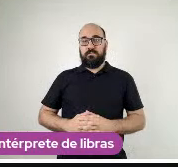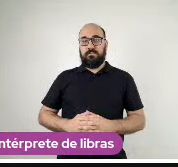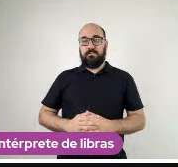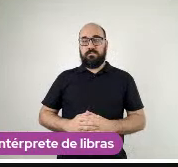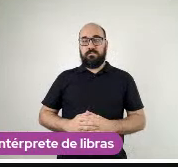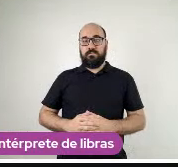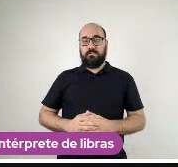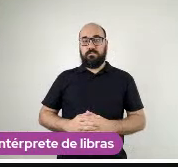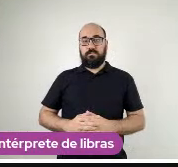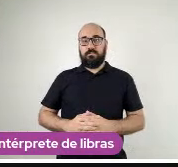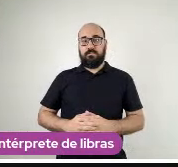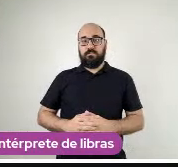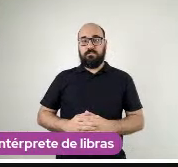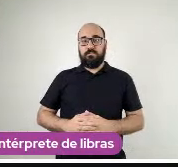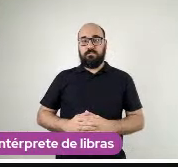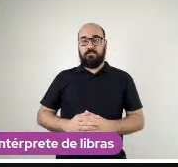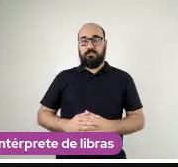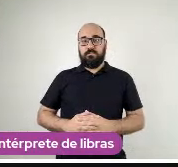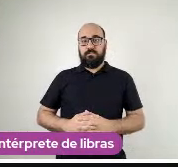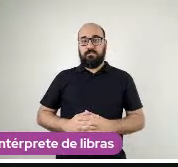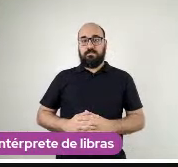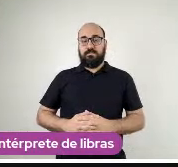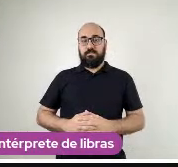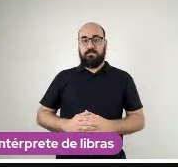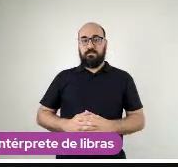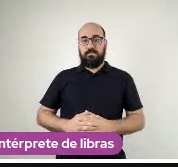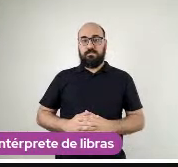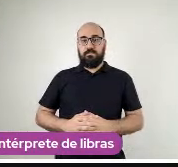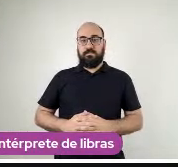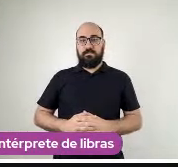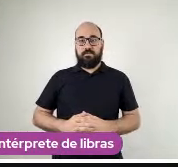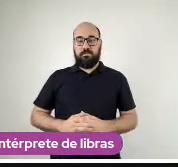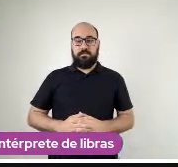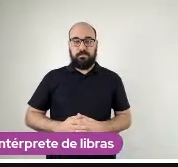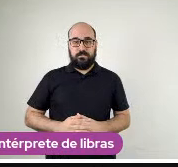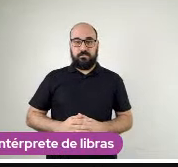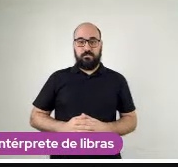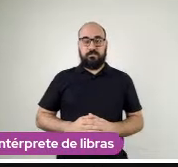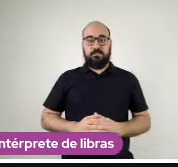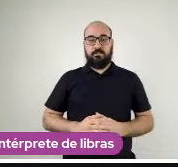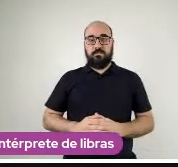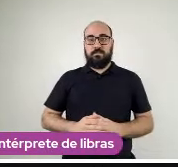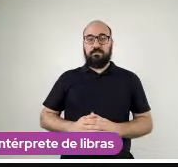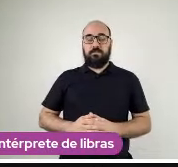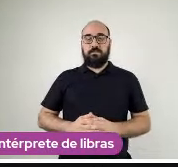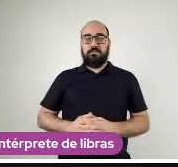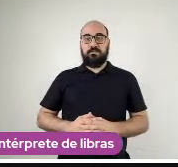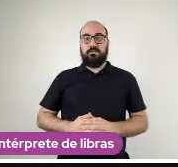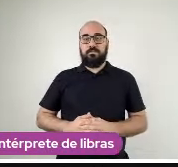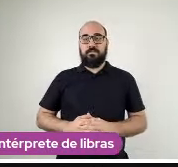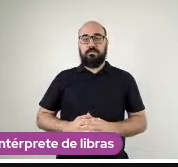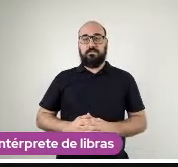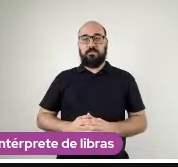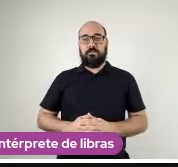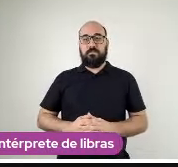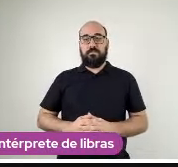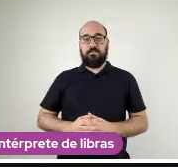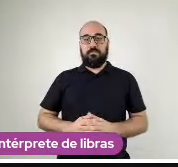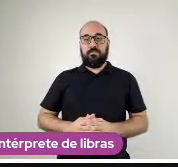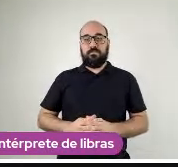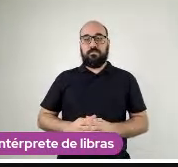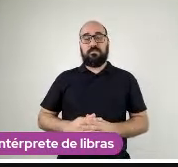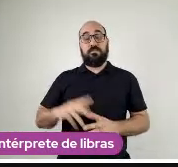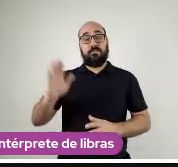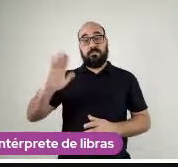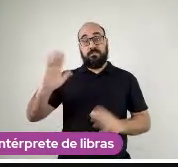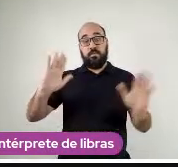Perfeito. Saludos a todos os... oyentes y participantes. Mi nombre es Noelia Hernández, soy